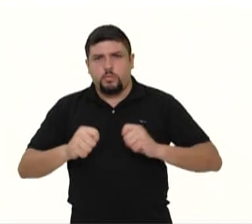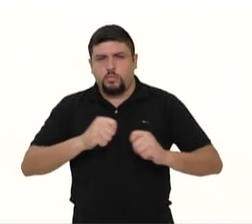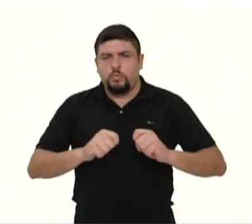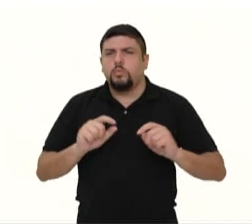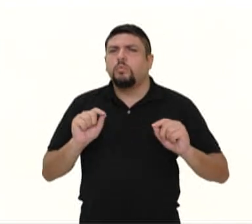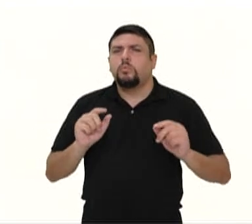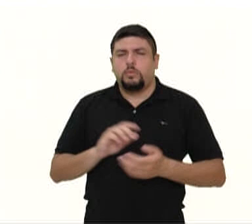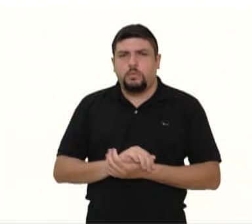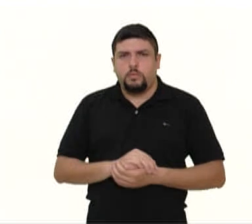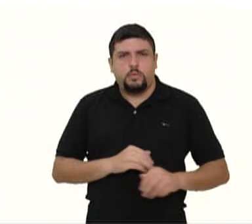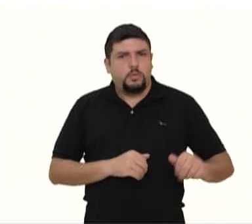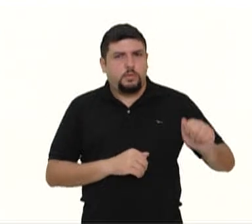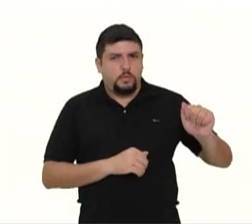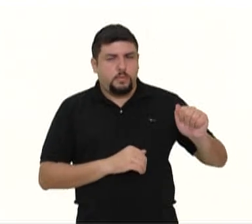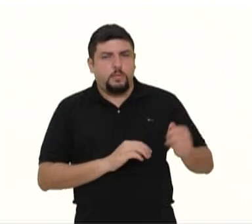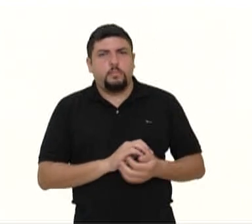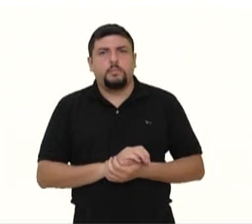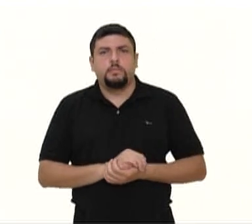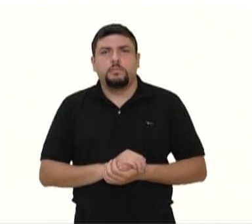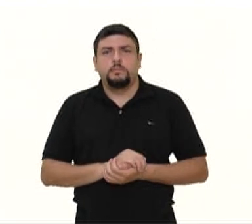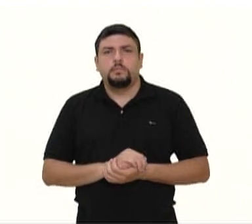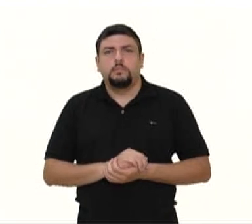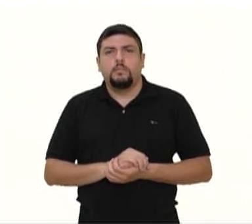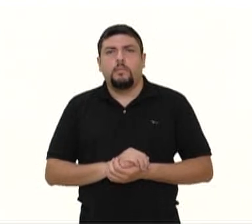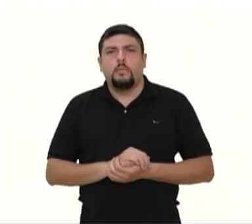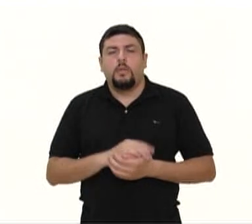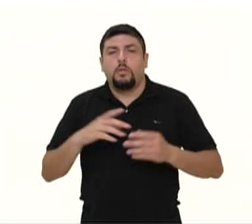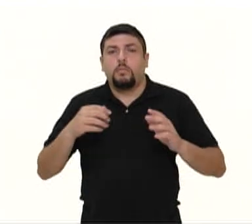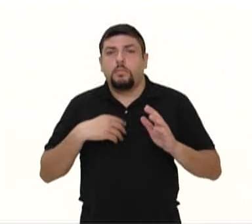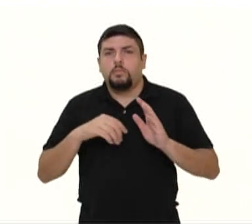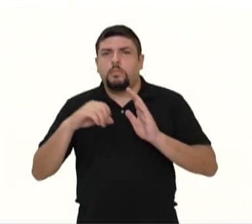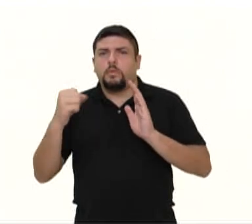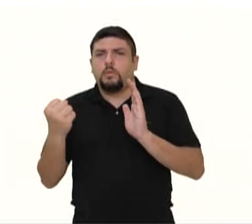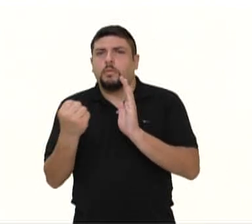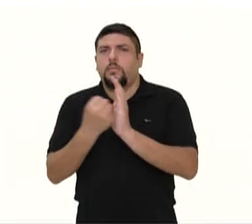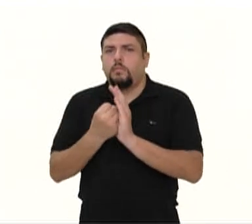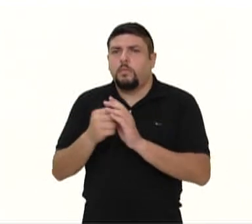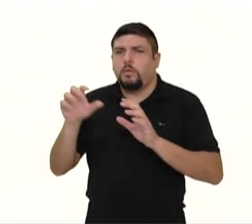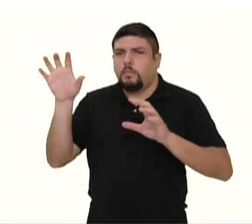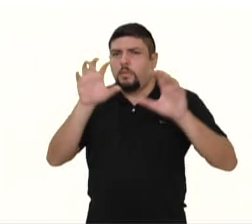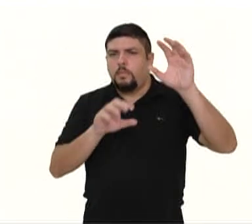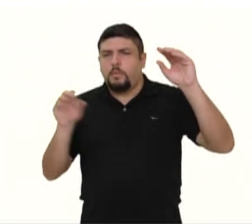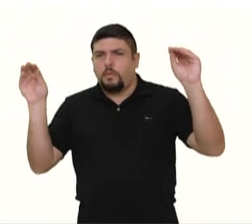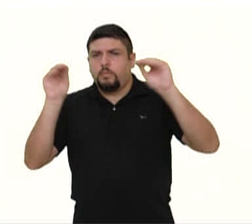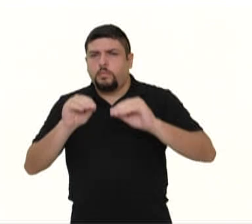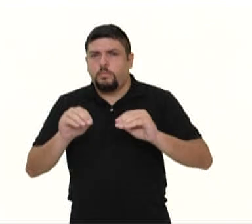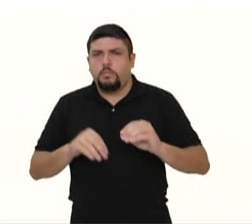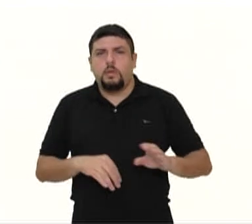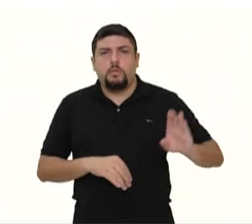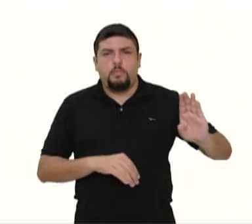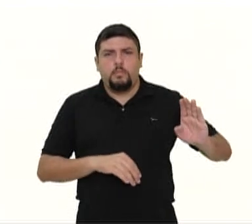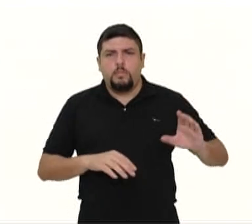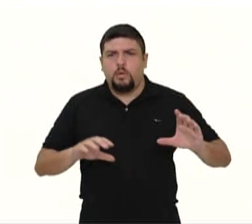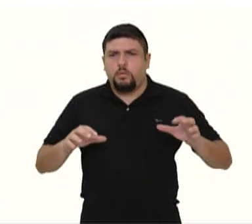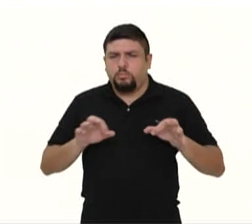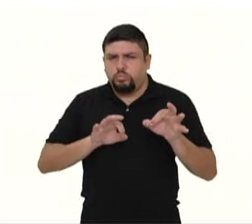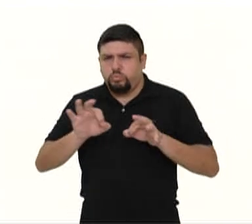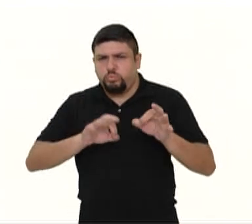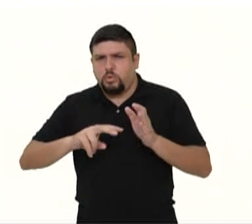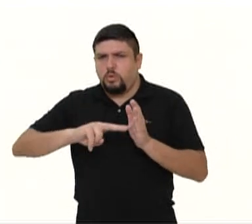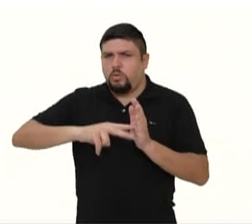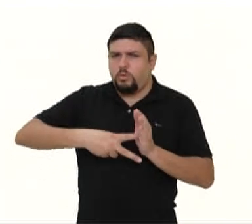em letra A, apelo simbólico e migração interregional. B, organização sindical e expansão do